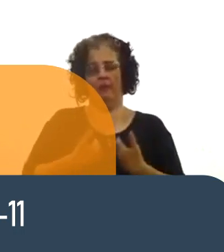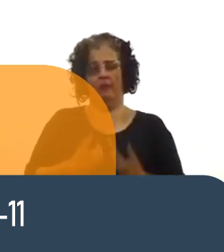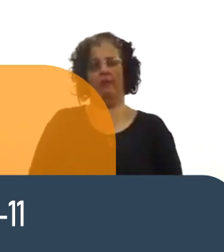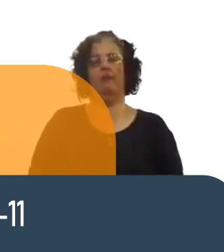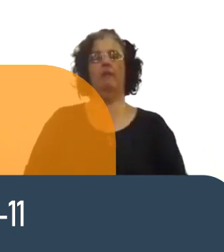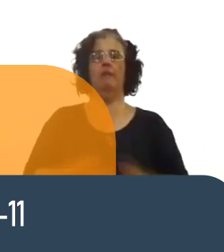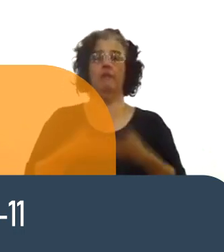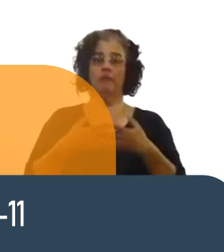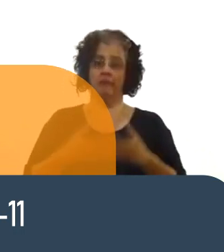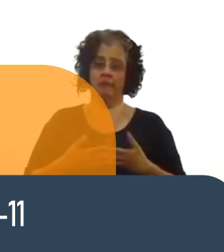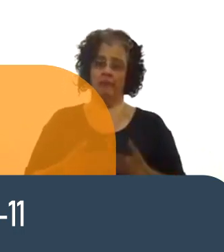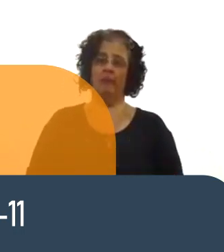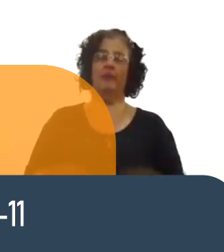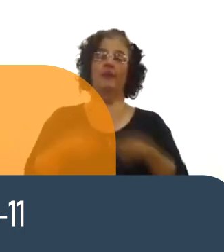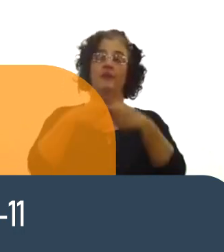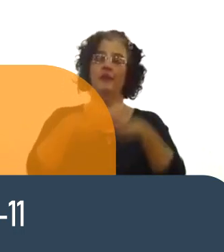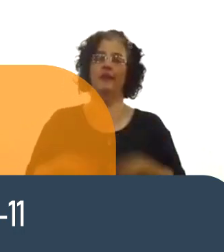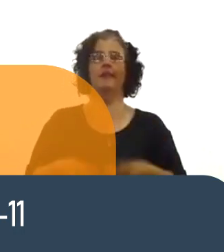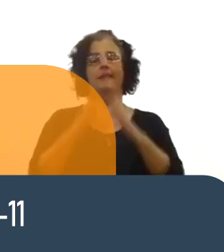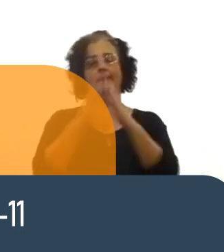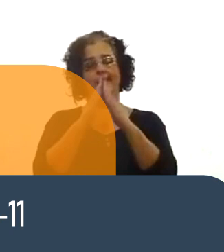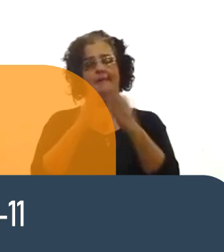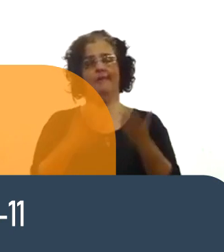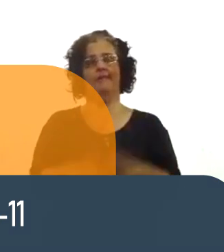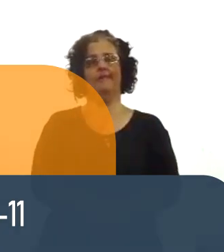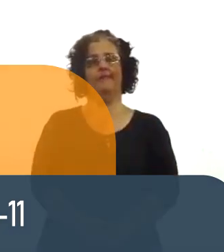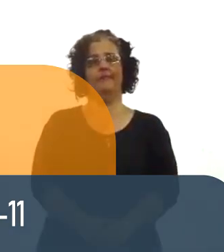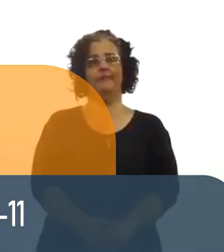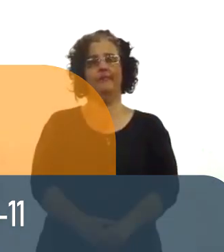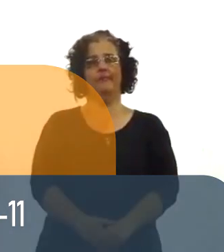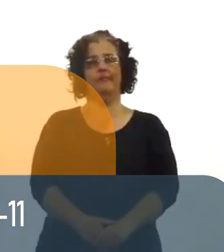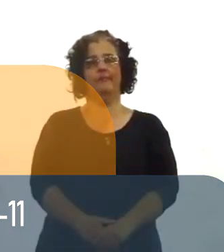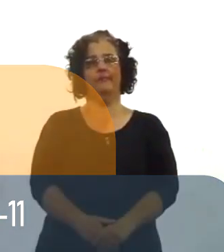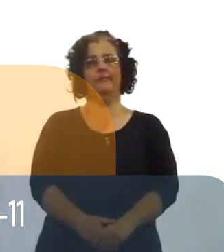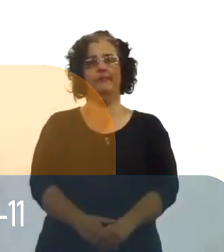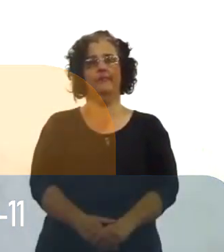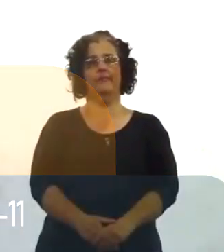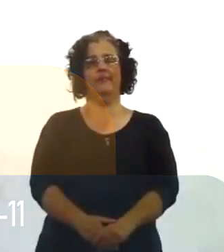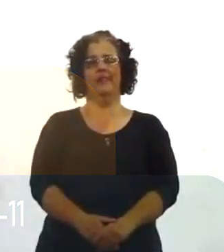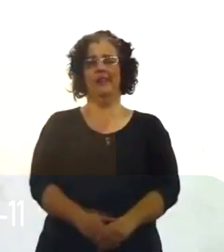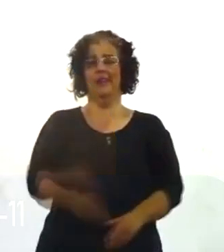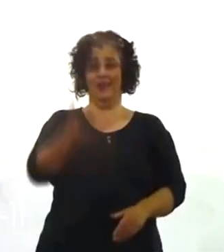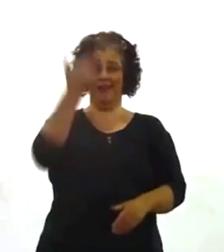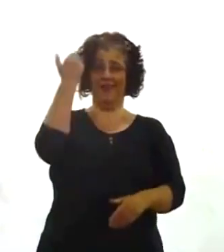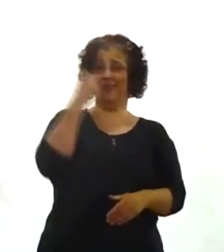Foi muito bom no começo, mas agora não é tão bom como era.